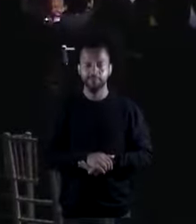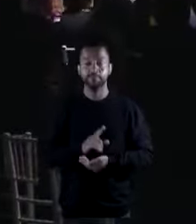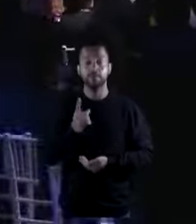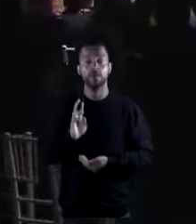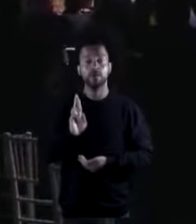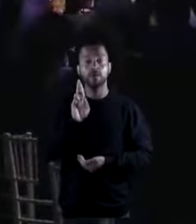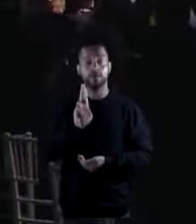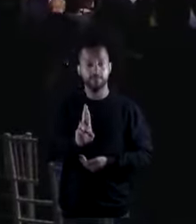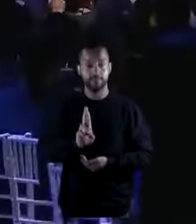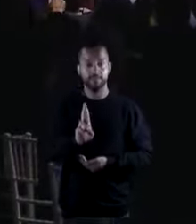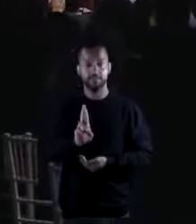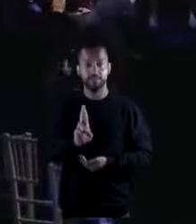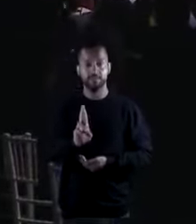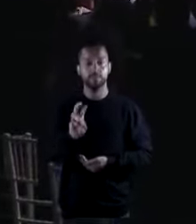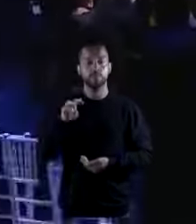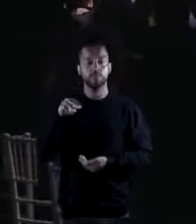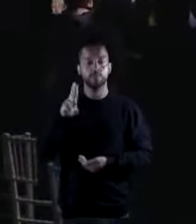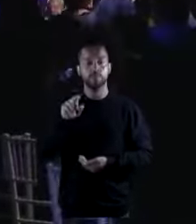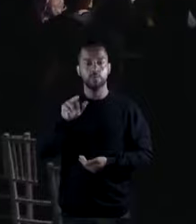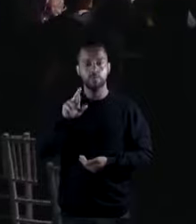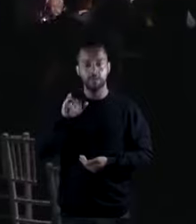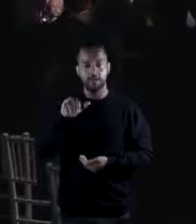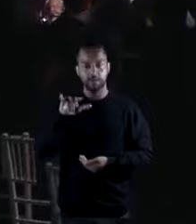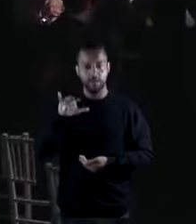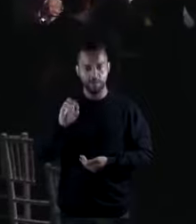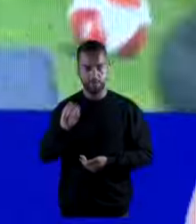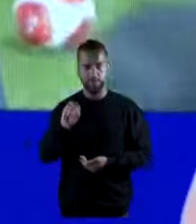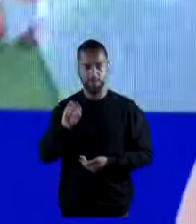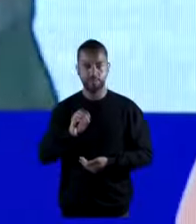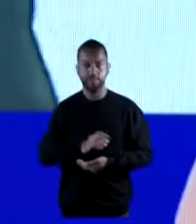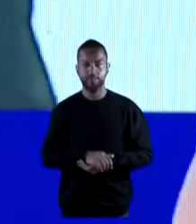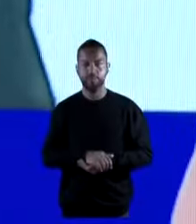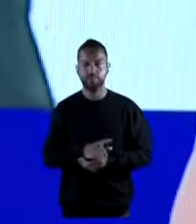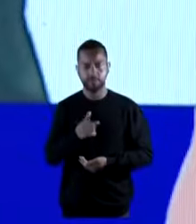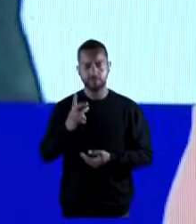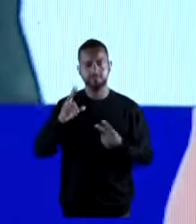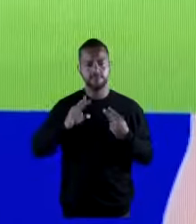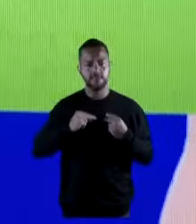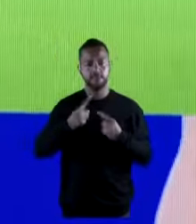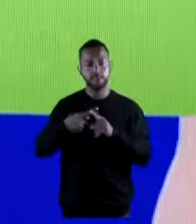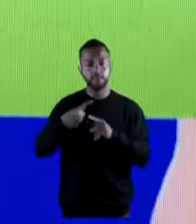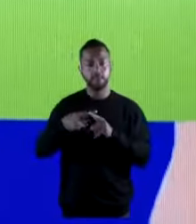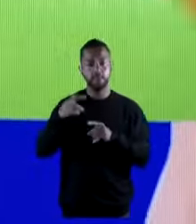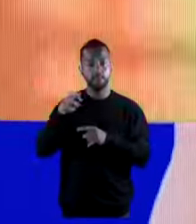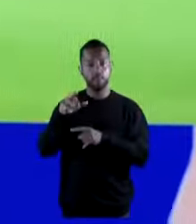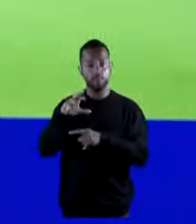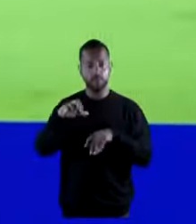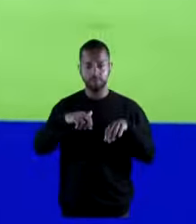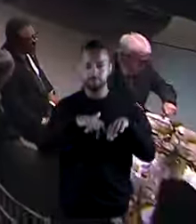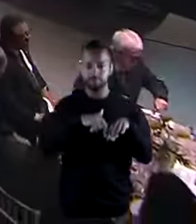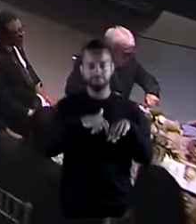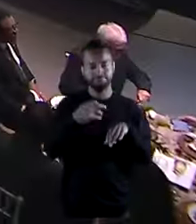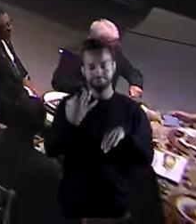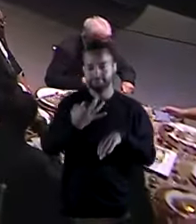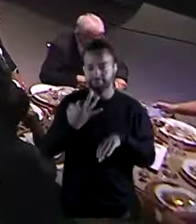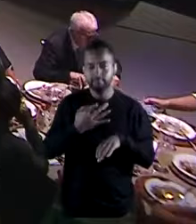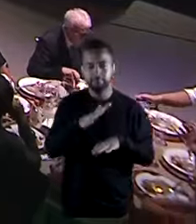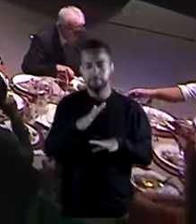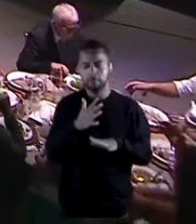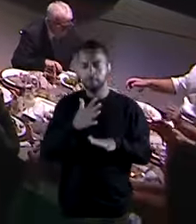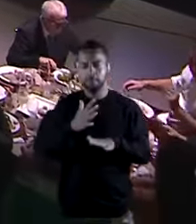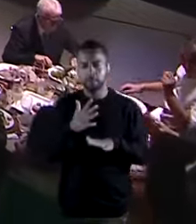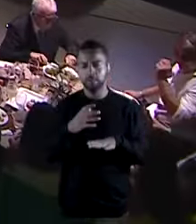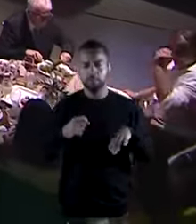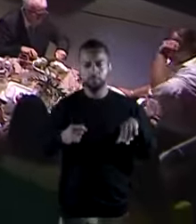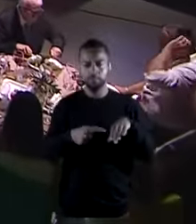Representando e ele o Murilo. Merece. Porque o Murilo é um zagueiro artilheiro como é o Gomes. Ele tem uma média de gols no